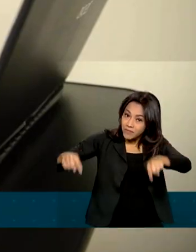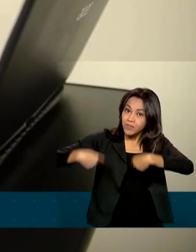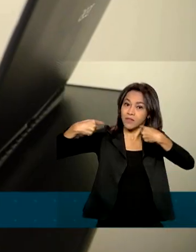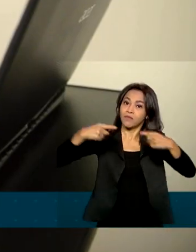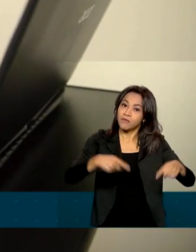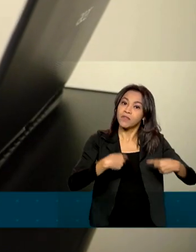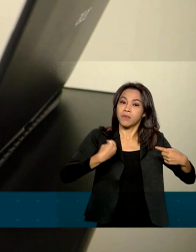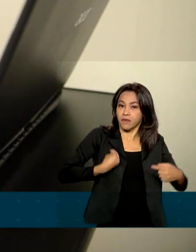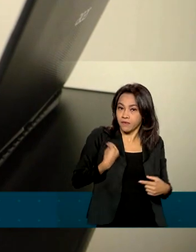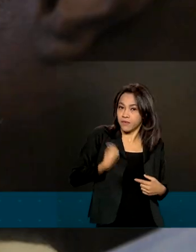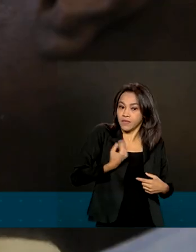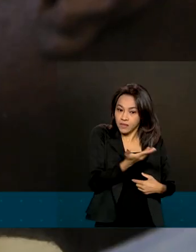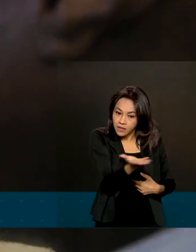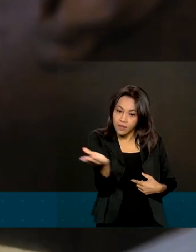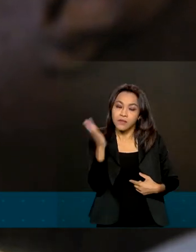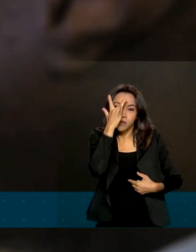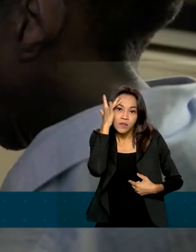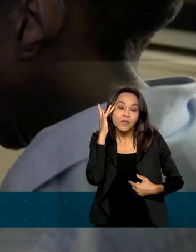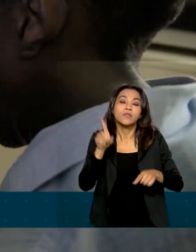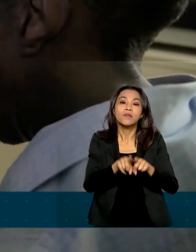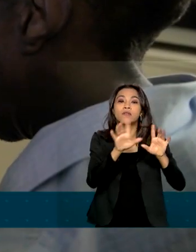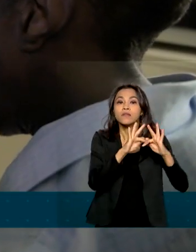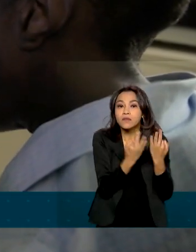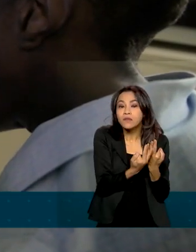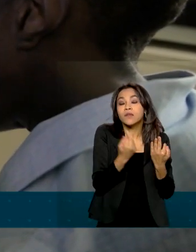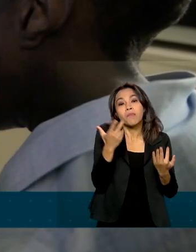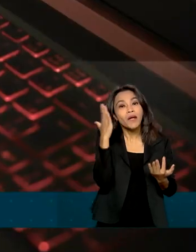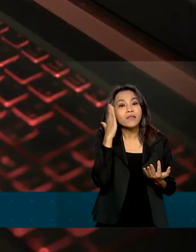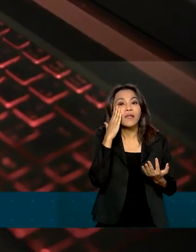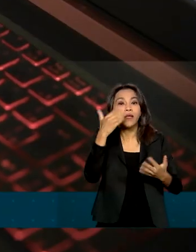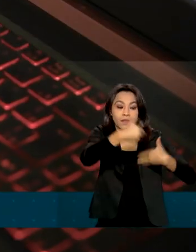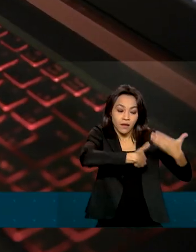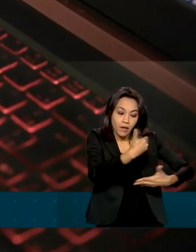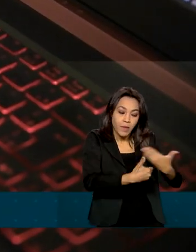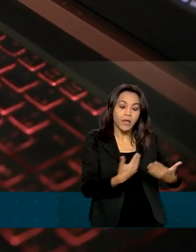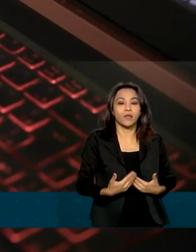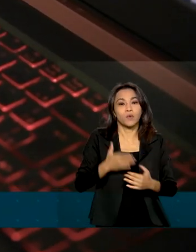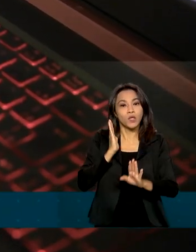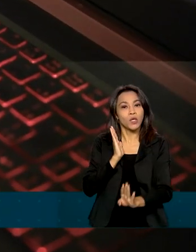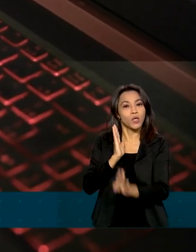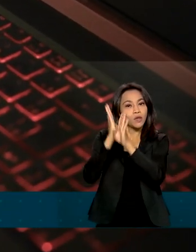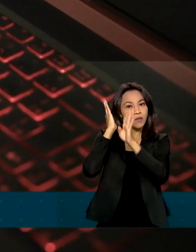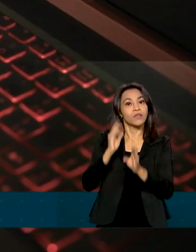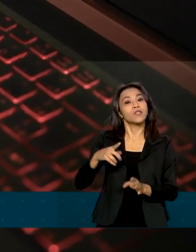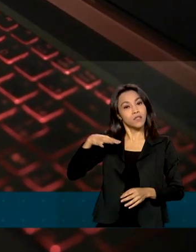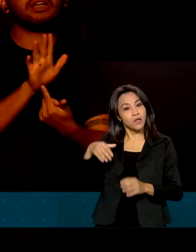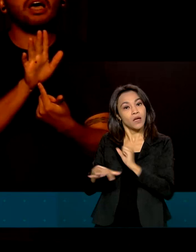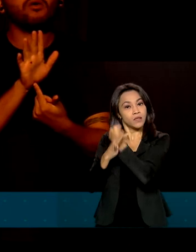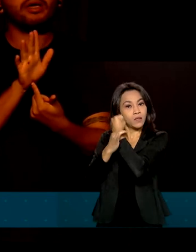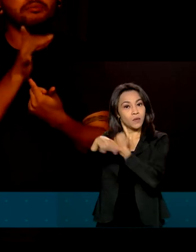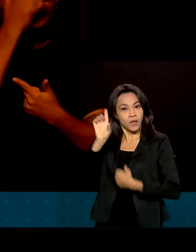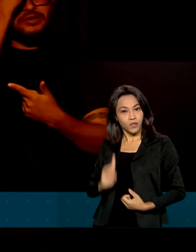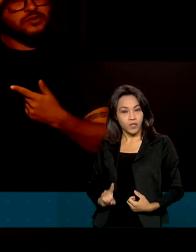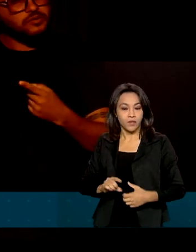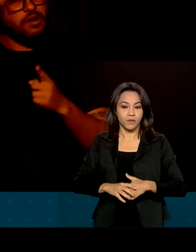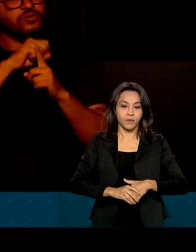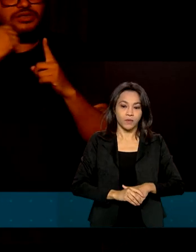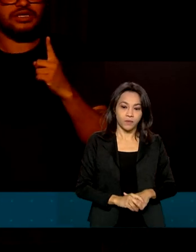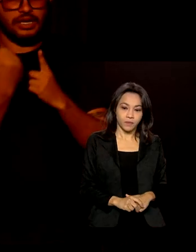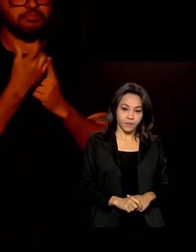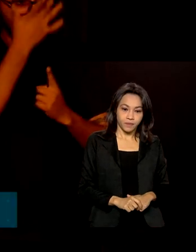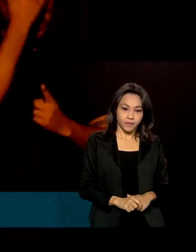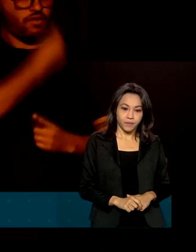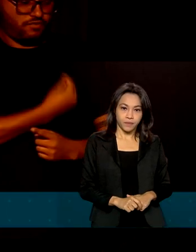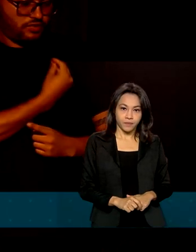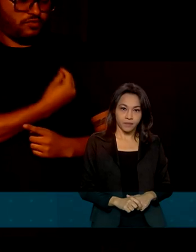raros e os familiares para obter o diagnóstico, tratamento adequado e garantia de direitos. As pessoas com doenças raras,